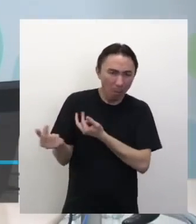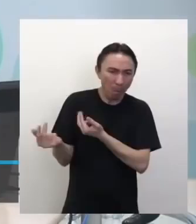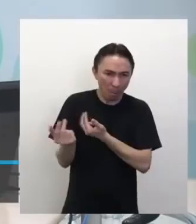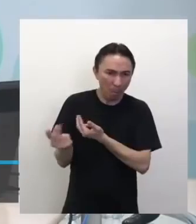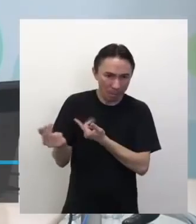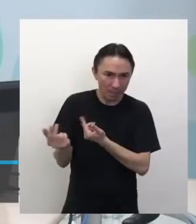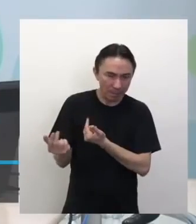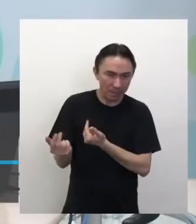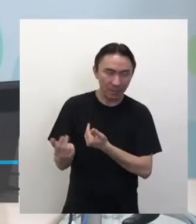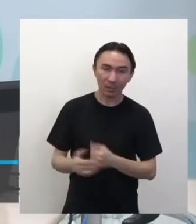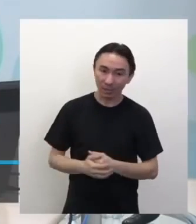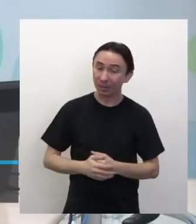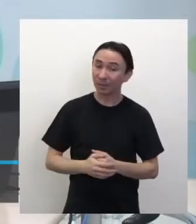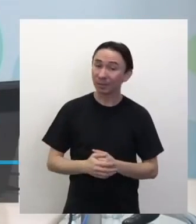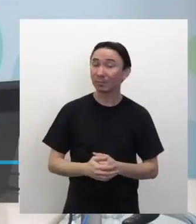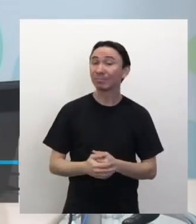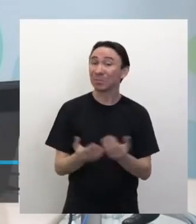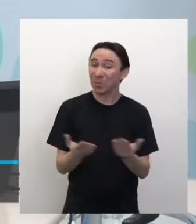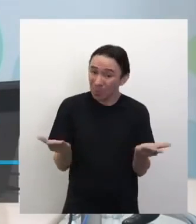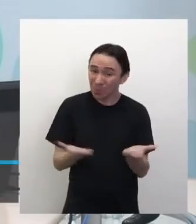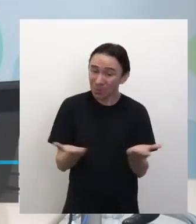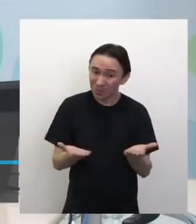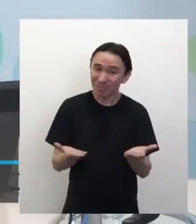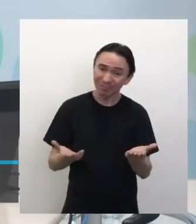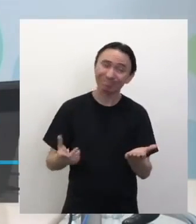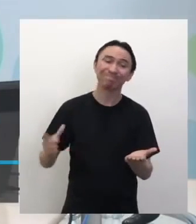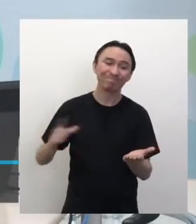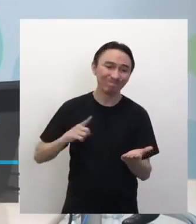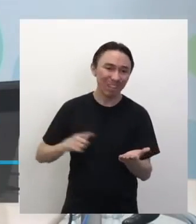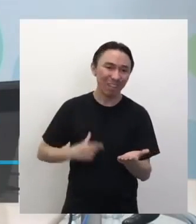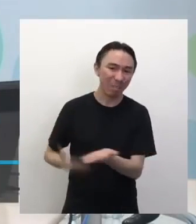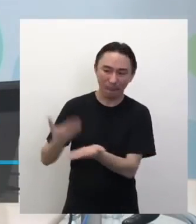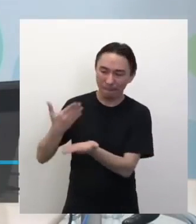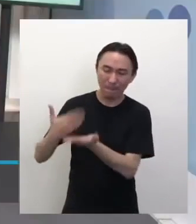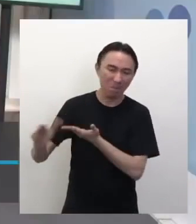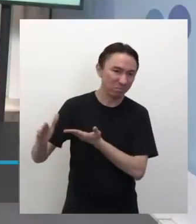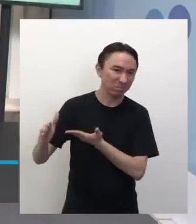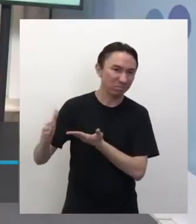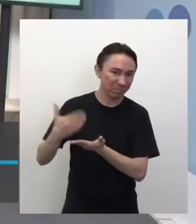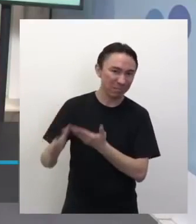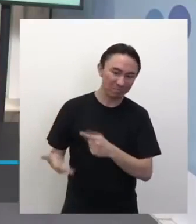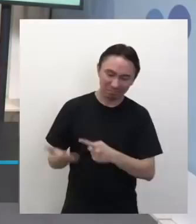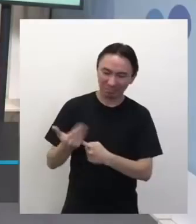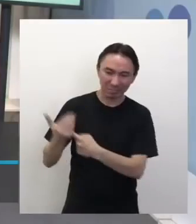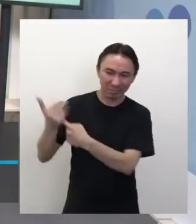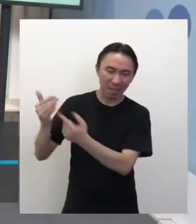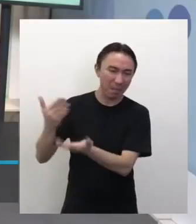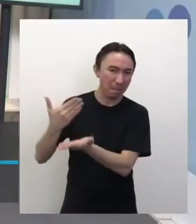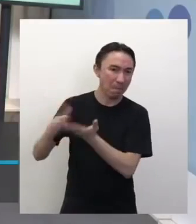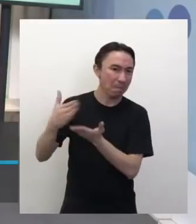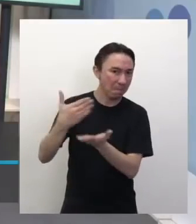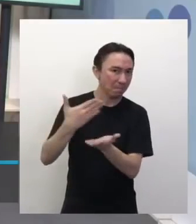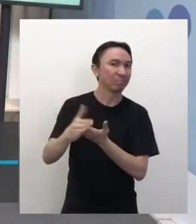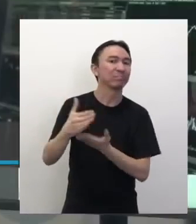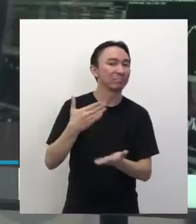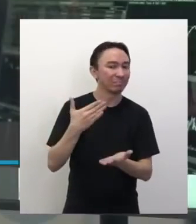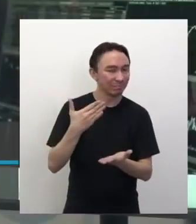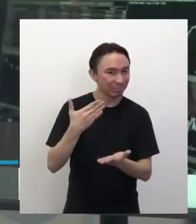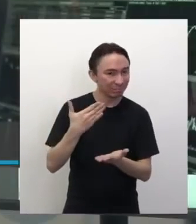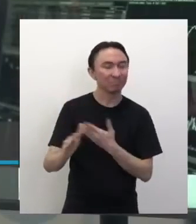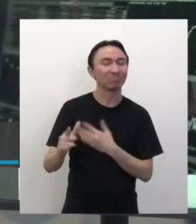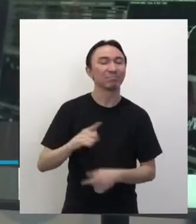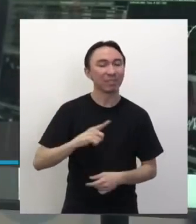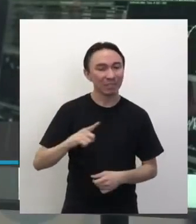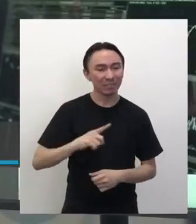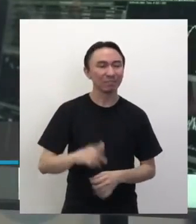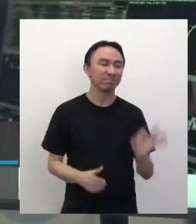Ainda existe muita exclusão digital. Perfeitamente, né? Então, mesmo, como eu falei, né,